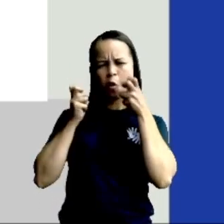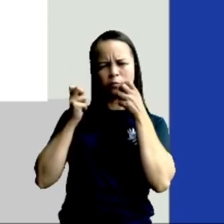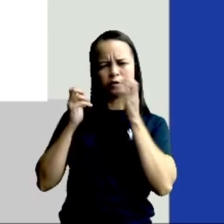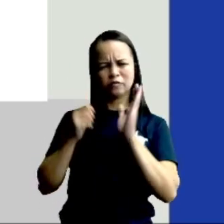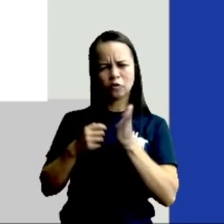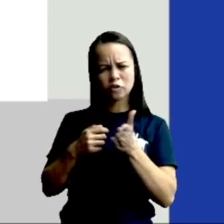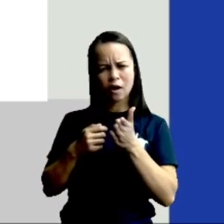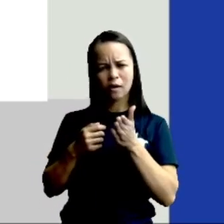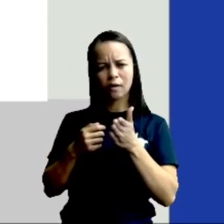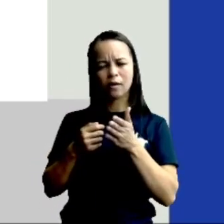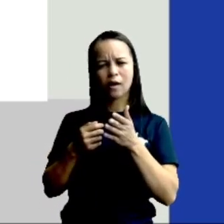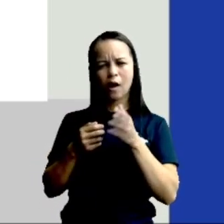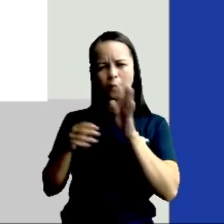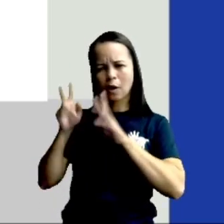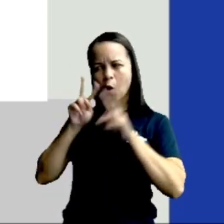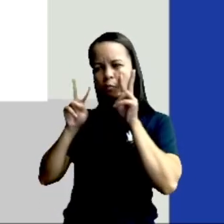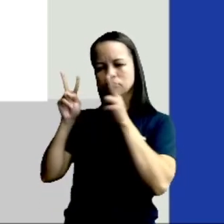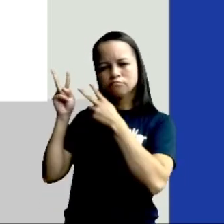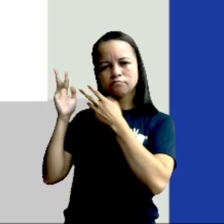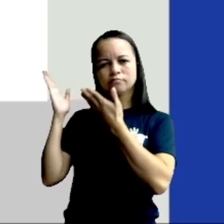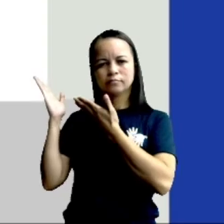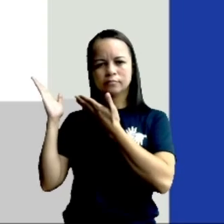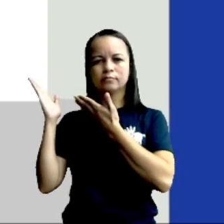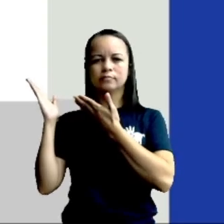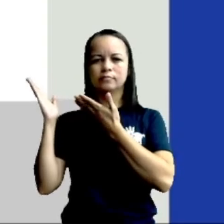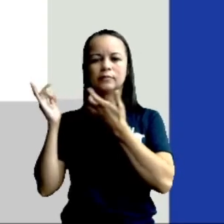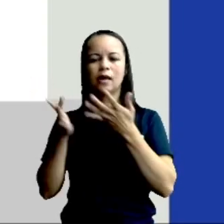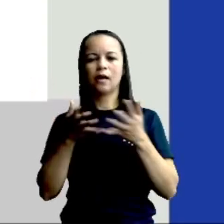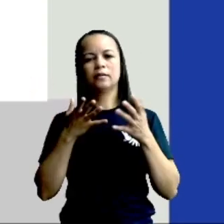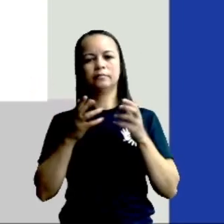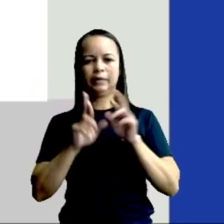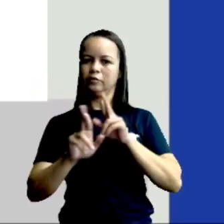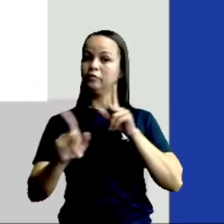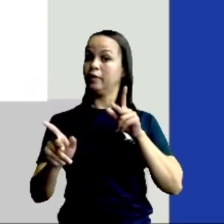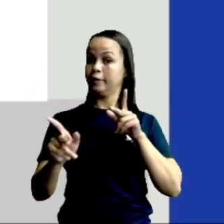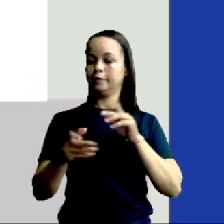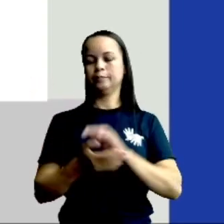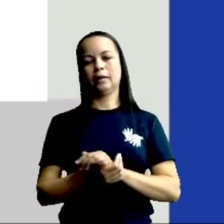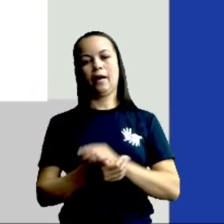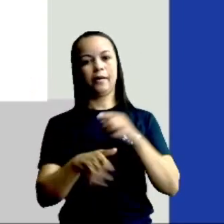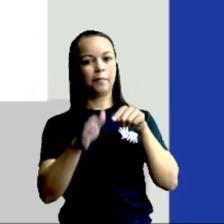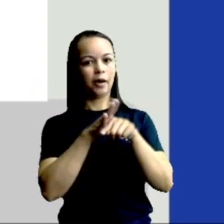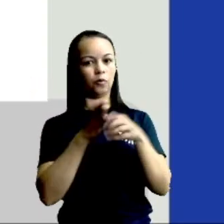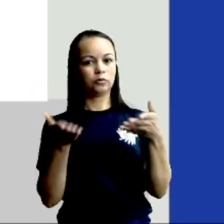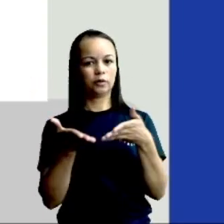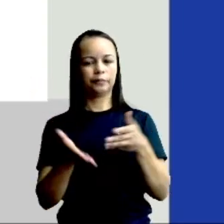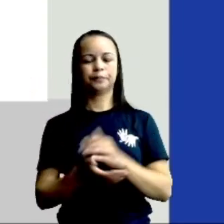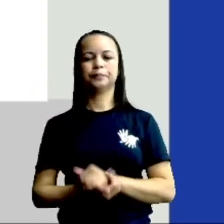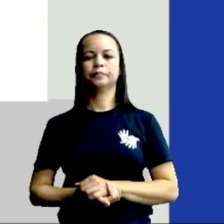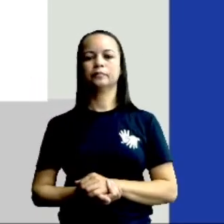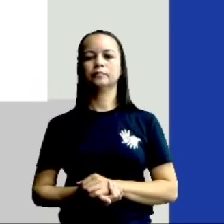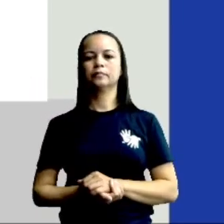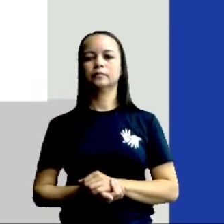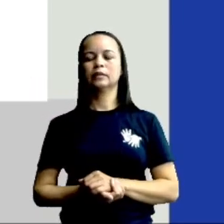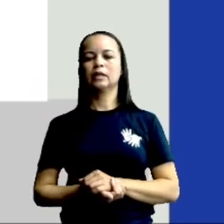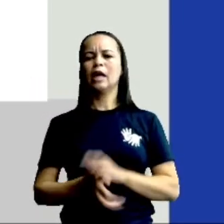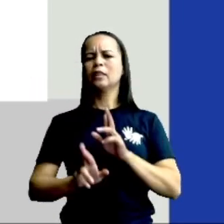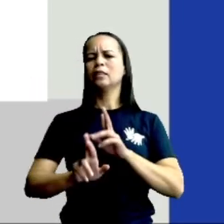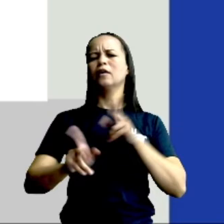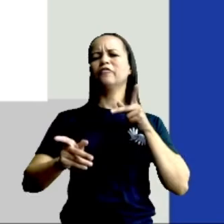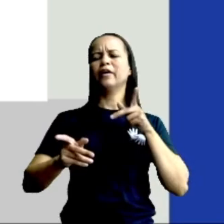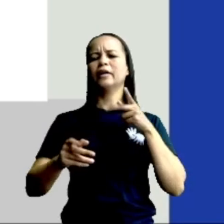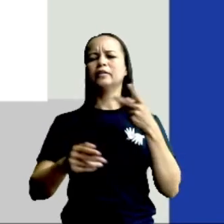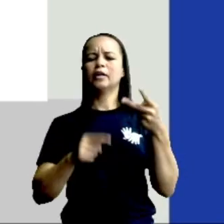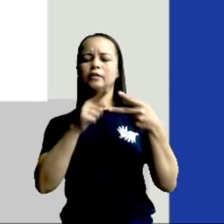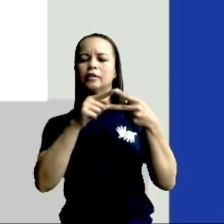Observou? Observou direitinho? Diferente, né? Aí eu venho com as perguntas, vê só. Quais as diferenças entre as